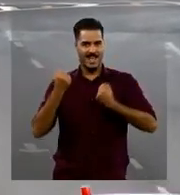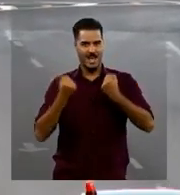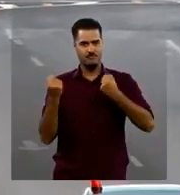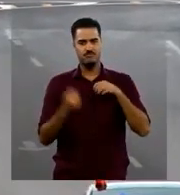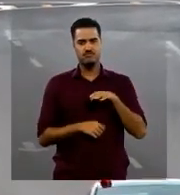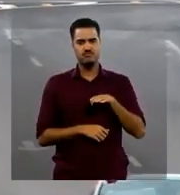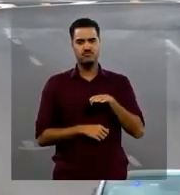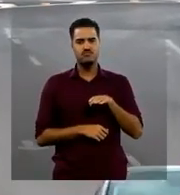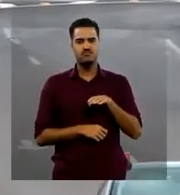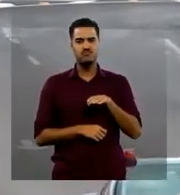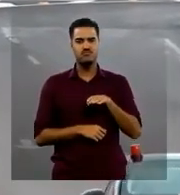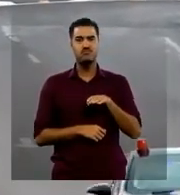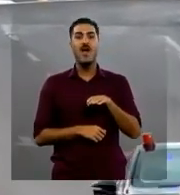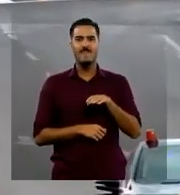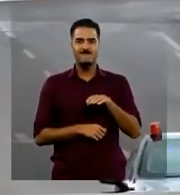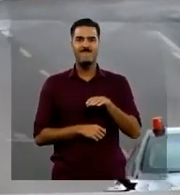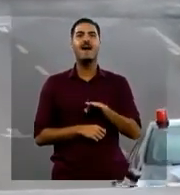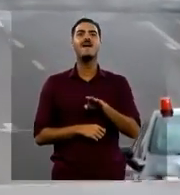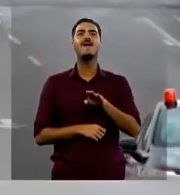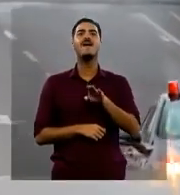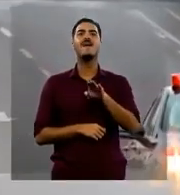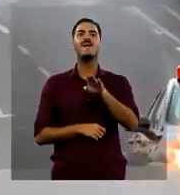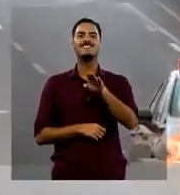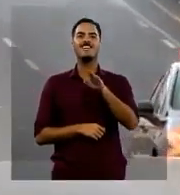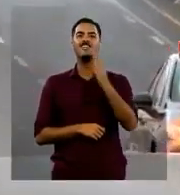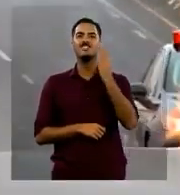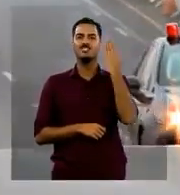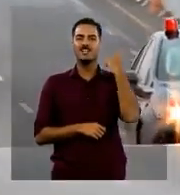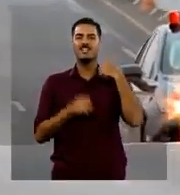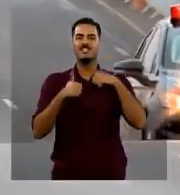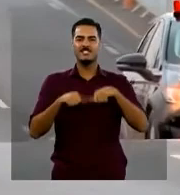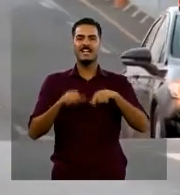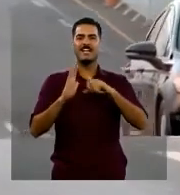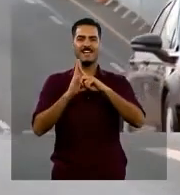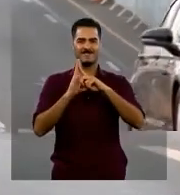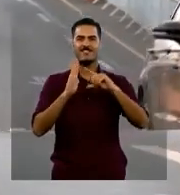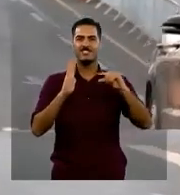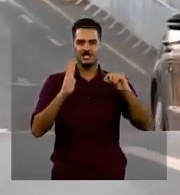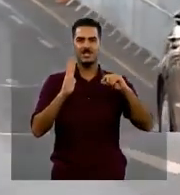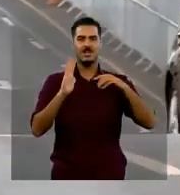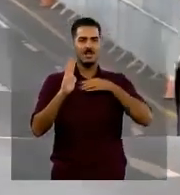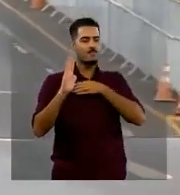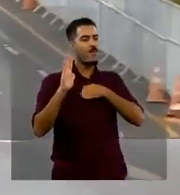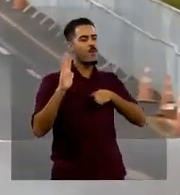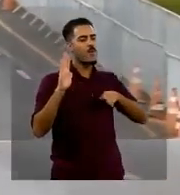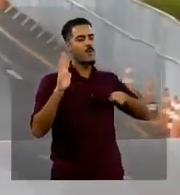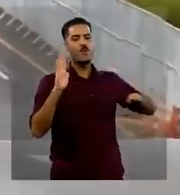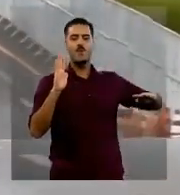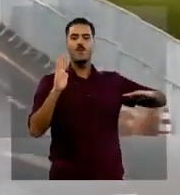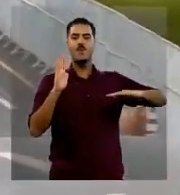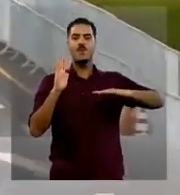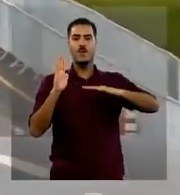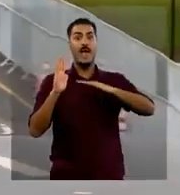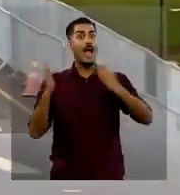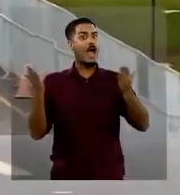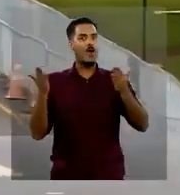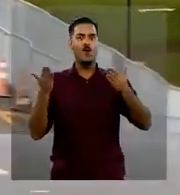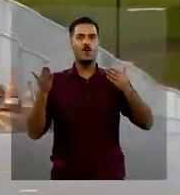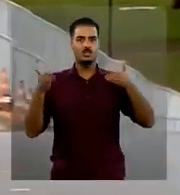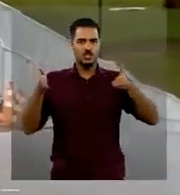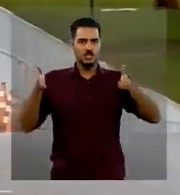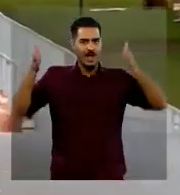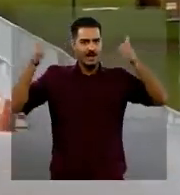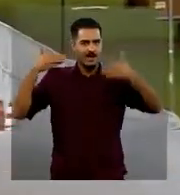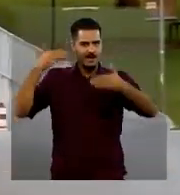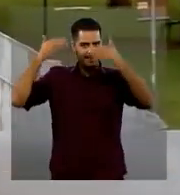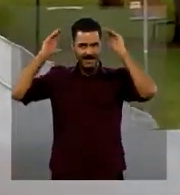à Esplanada dos Ministérios, passou em frente ao Palácio do Planalto. O presidente já em carro fechado, né, já deixou então o